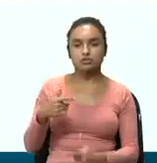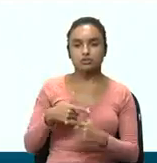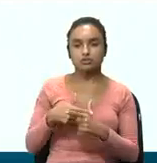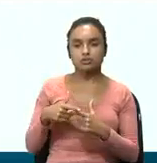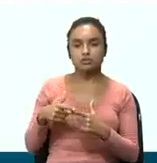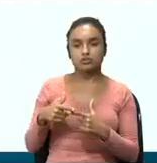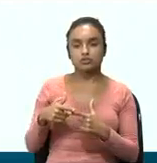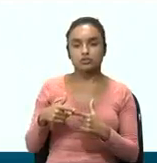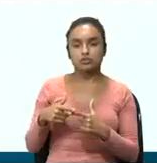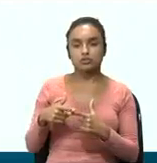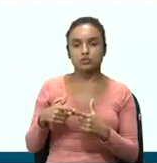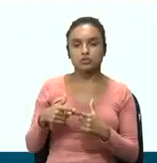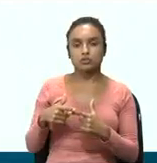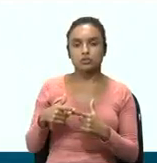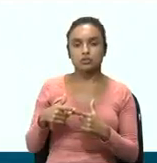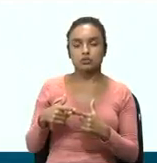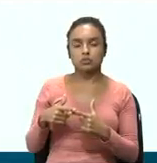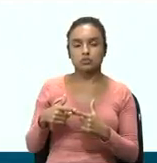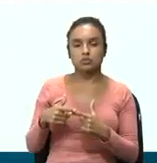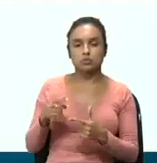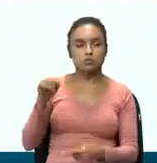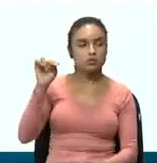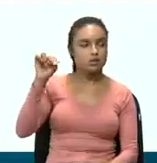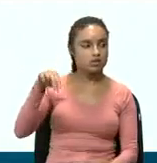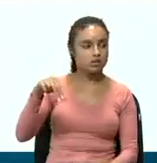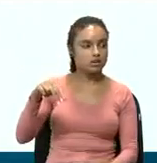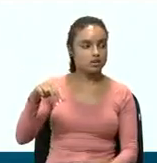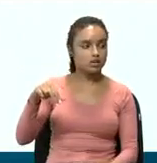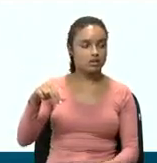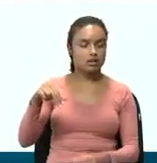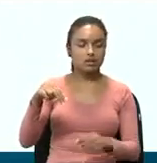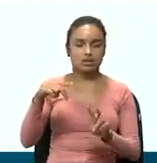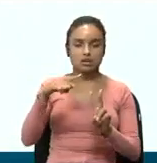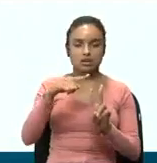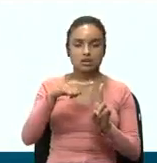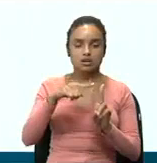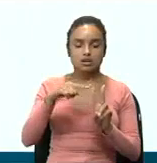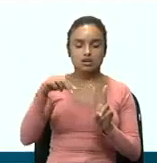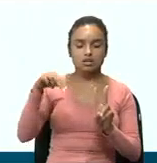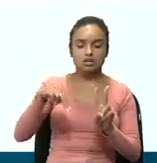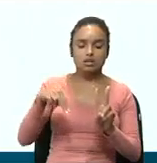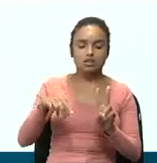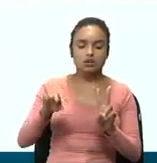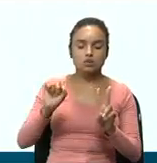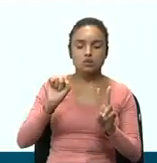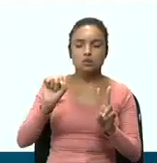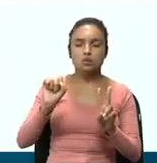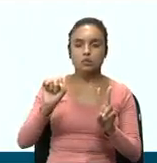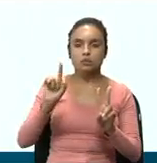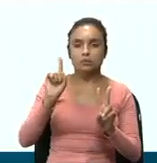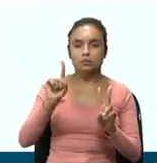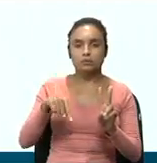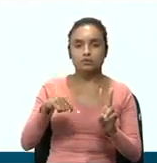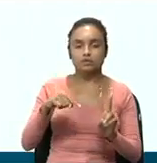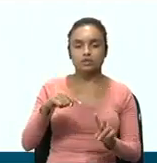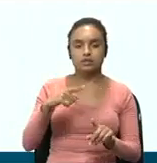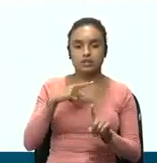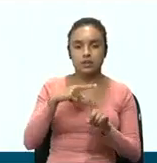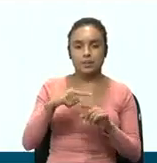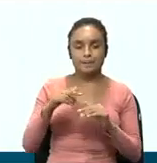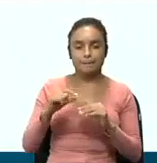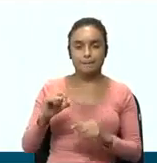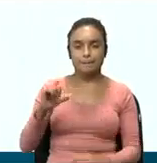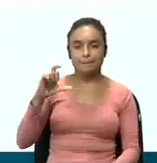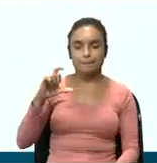dividido por n raiz de n ser o quê? Ser